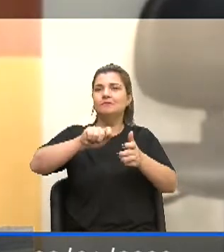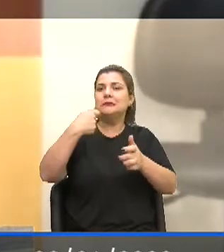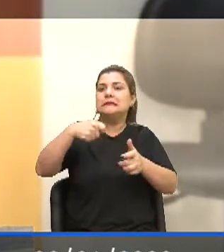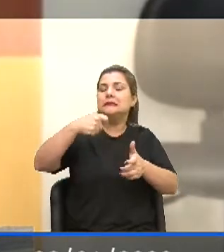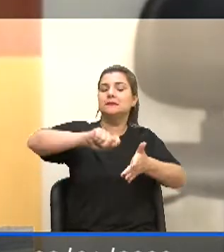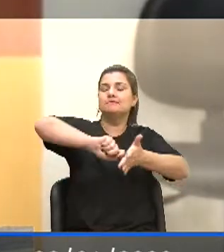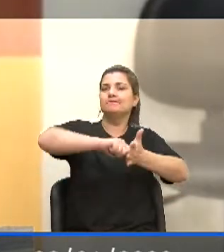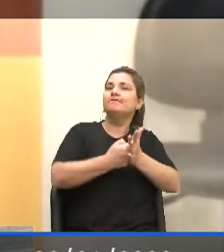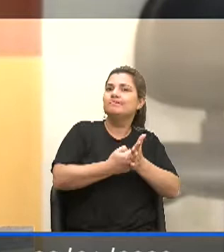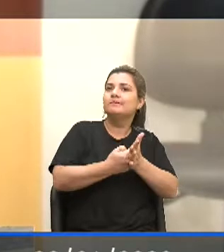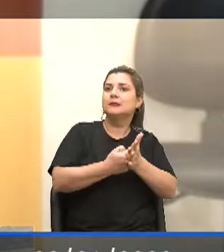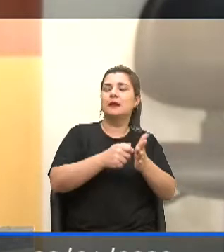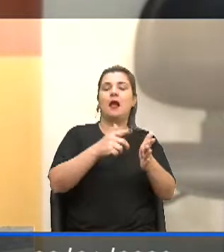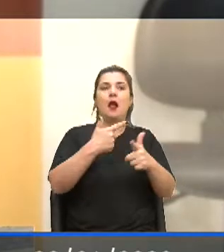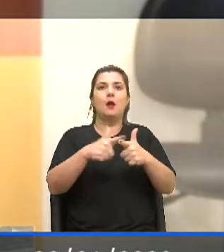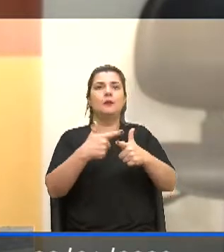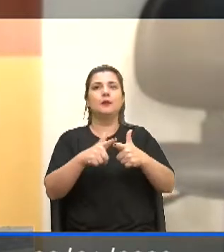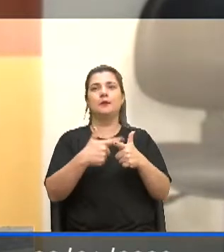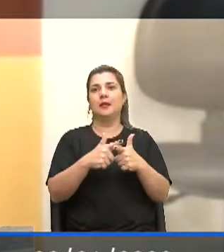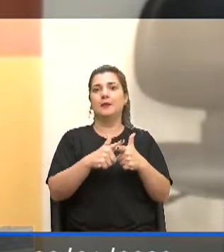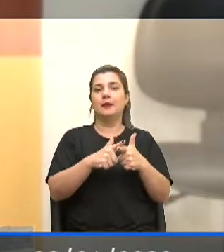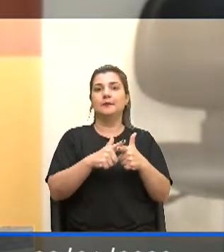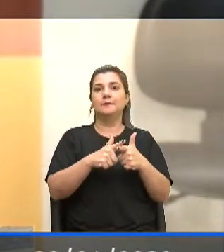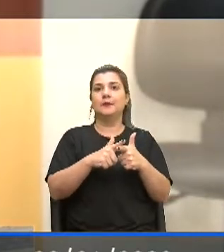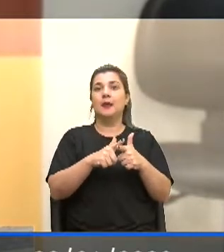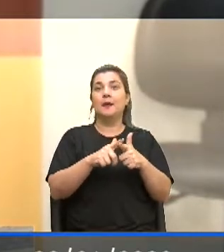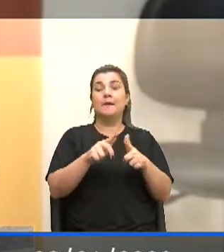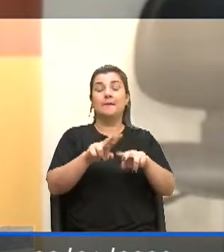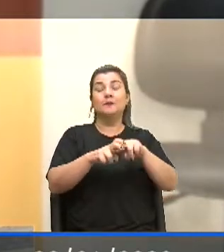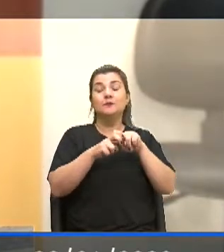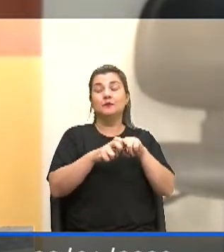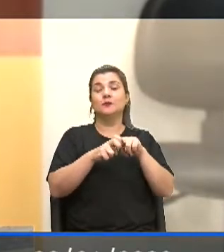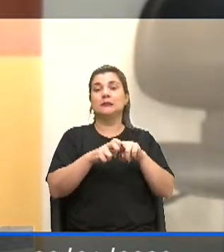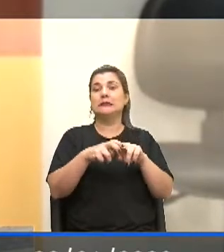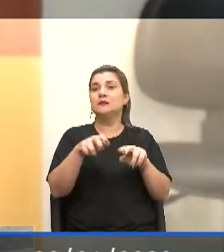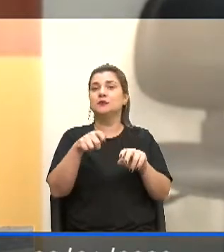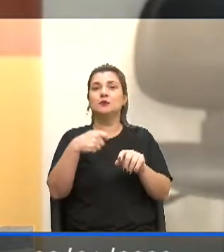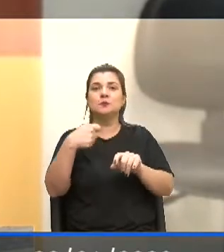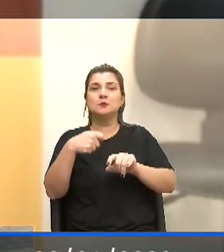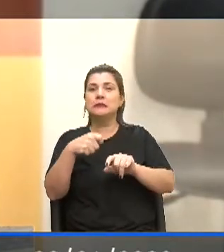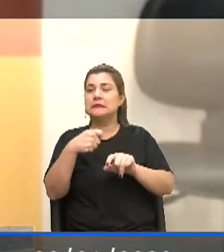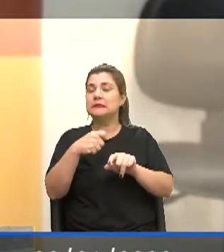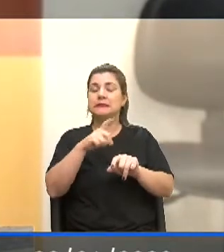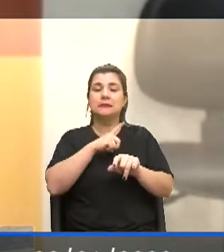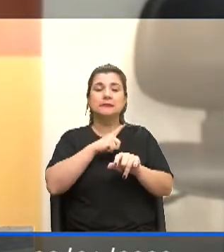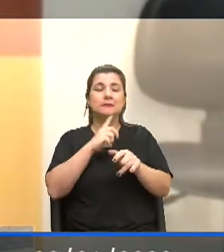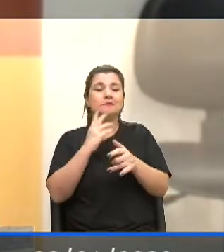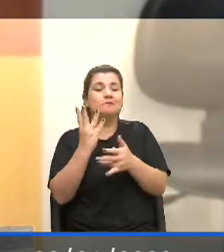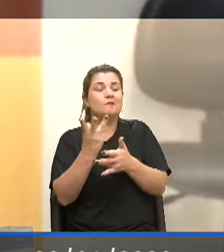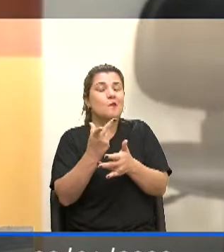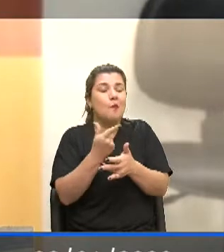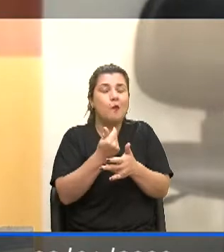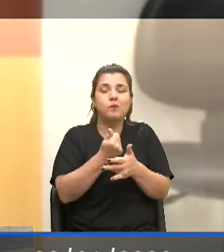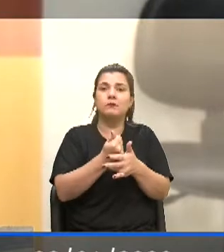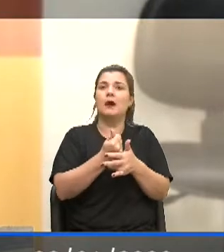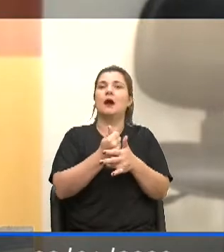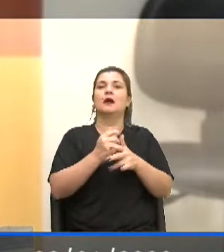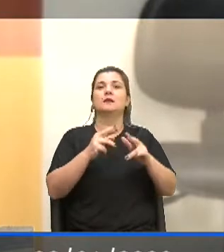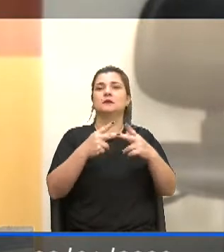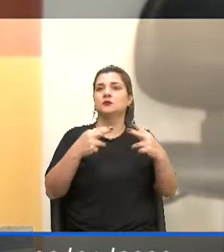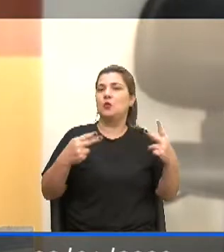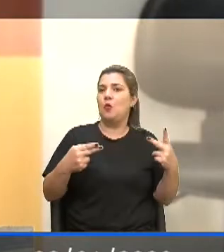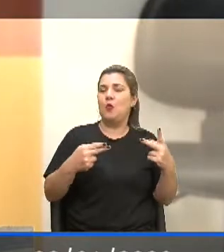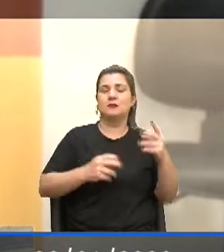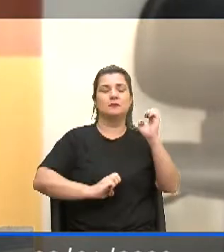para isso, é uma via de muitas mãos. É uma via da empresa, é uma via